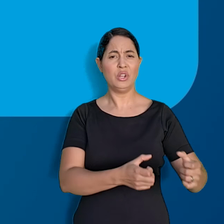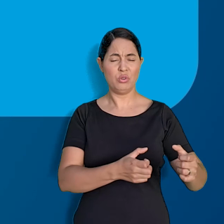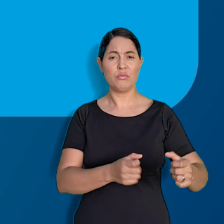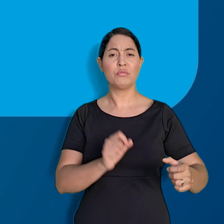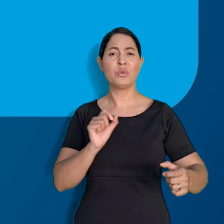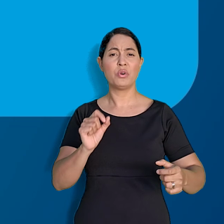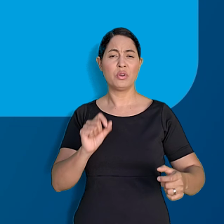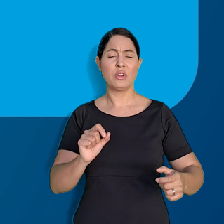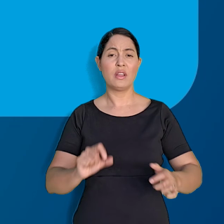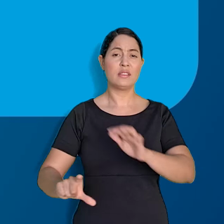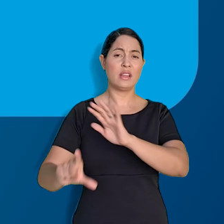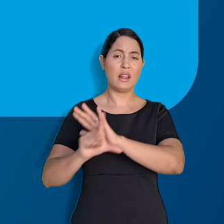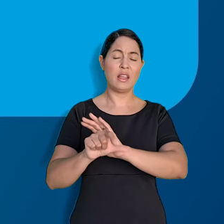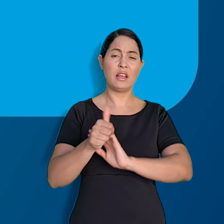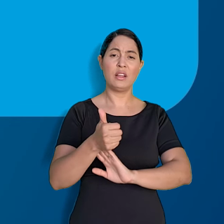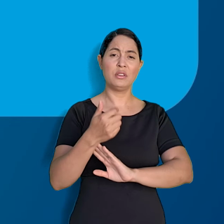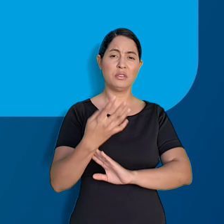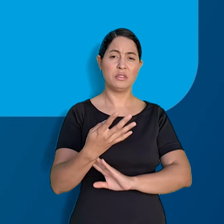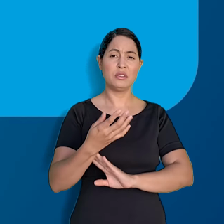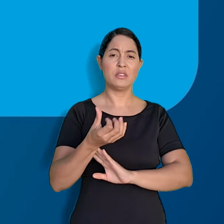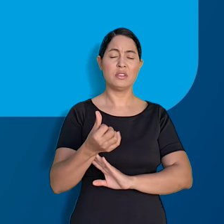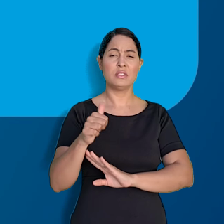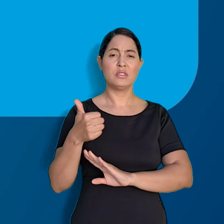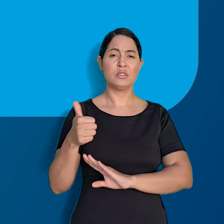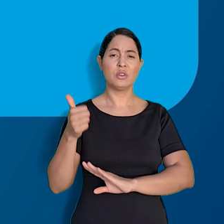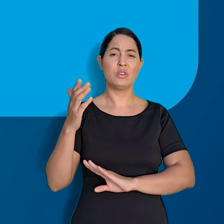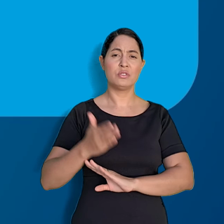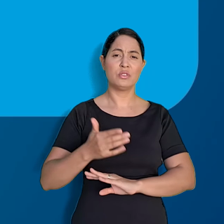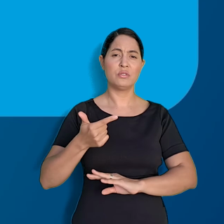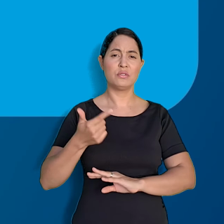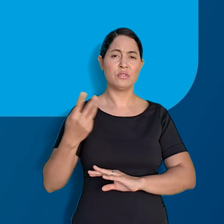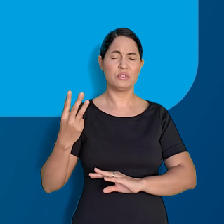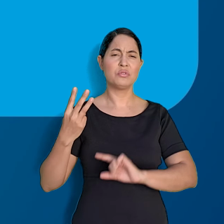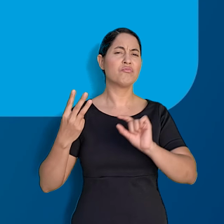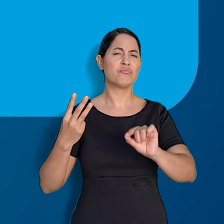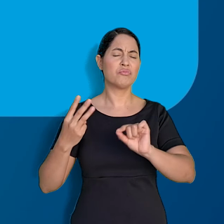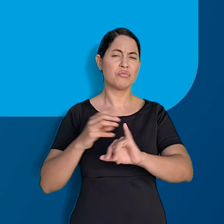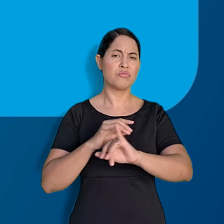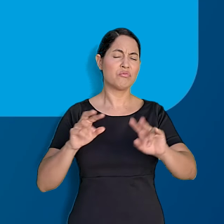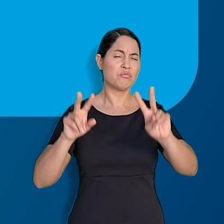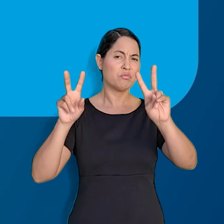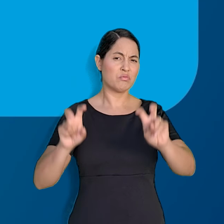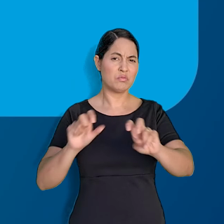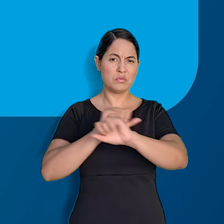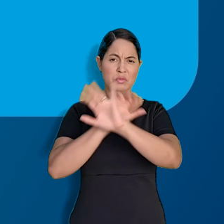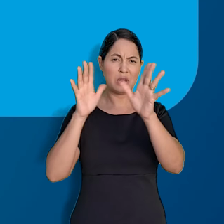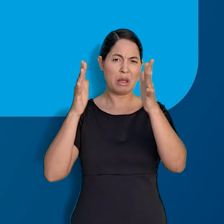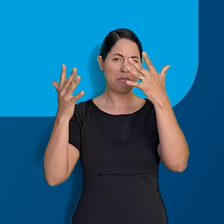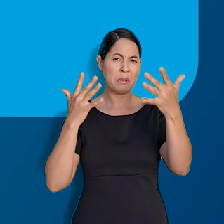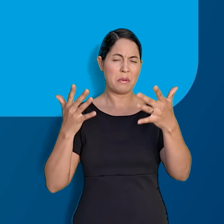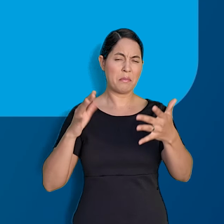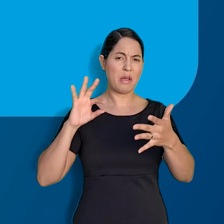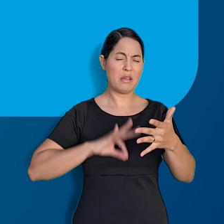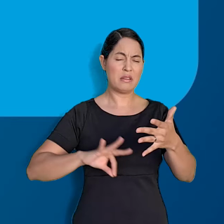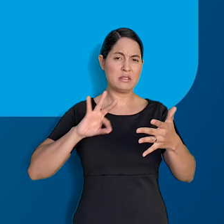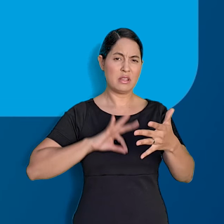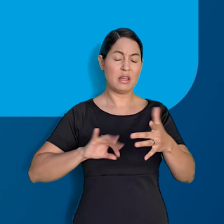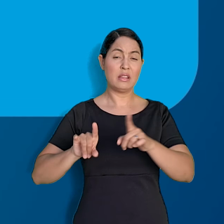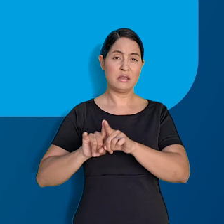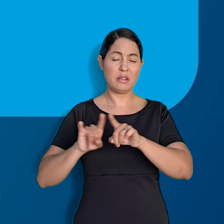unanimidade dispositivos da Lei 14.611 de 2023, que instituiu mecanismos de transparência remuneratória